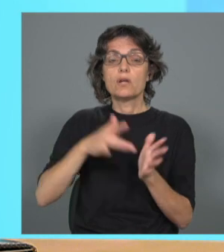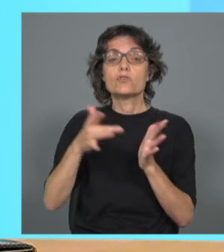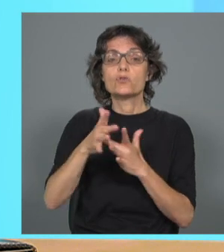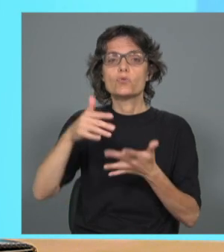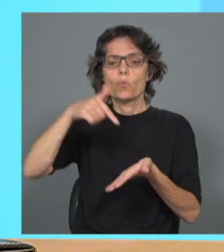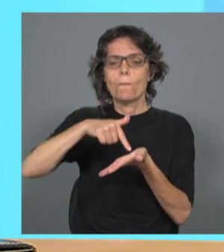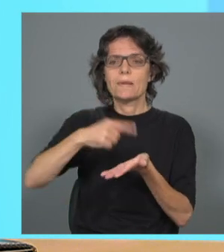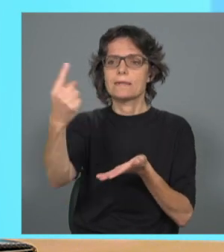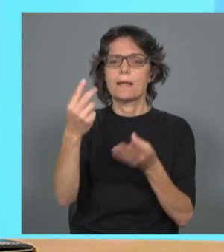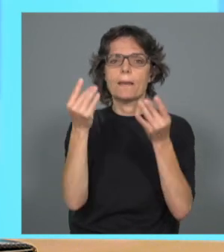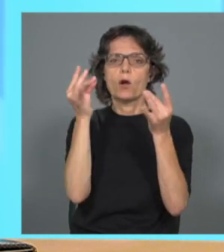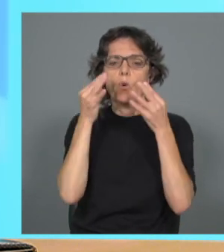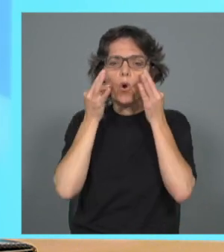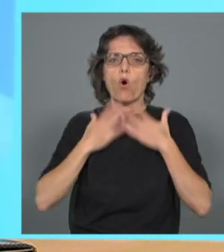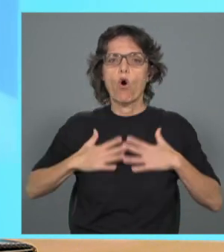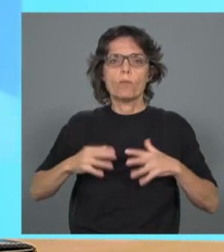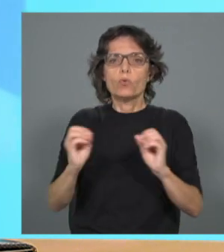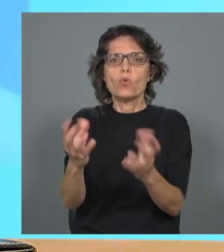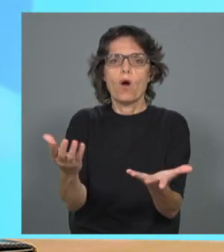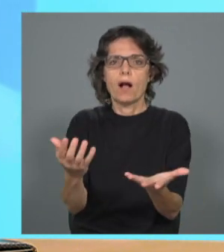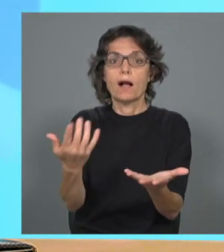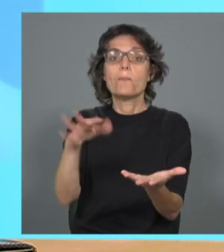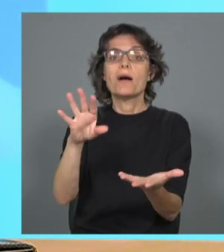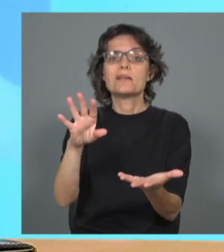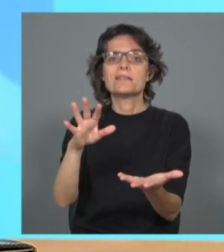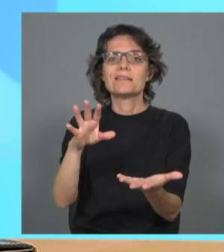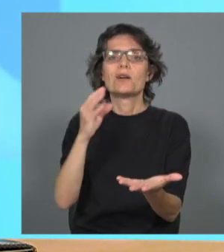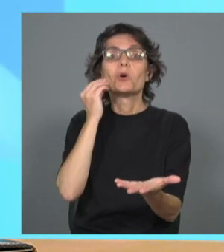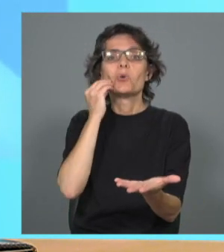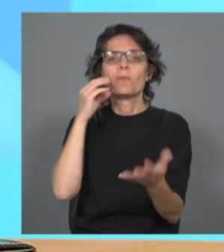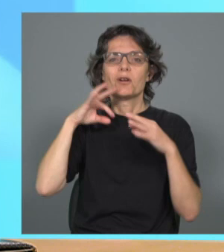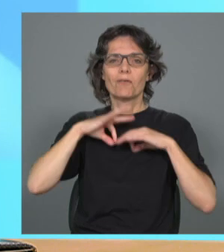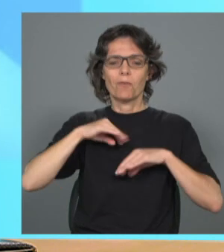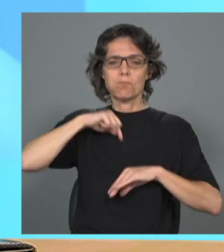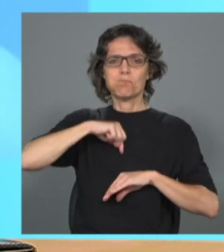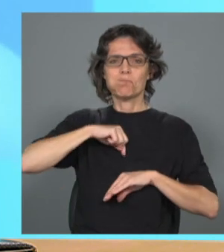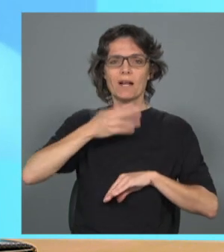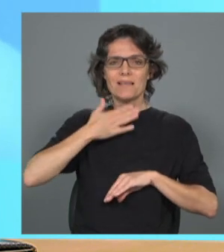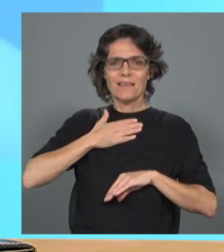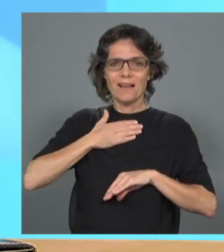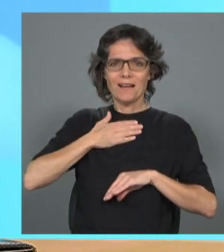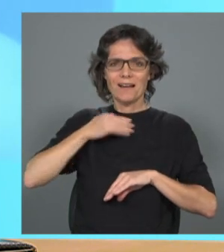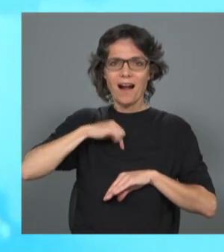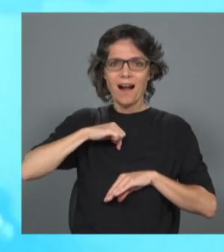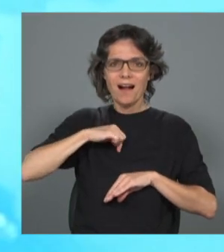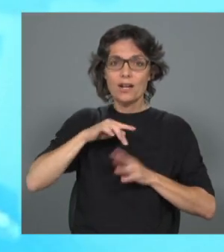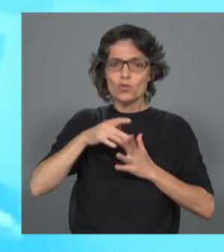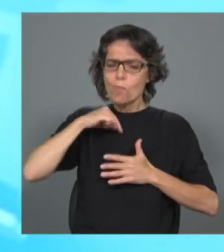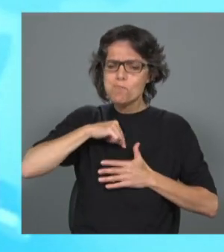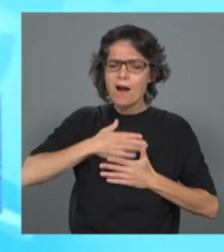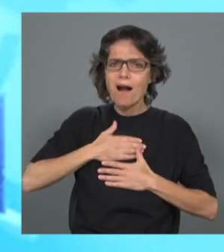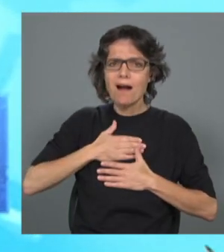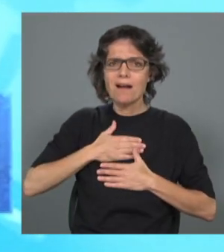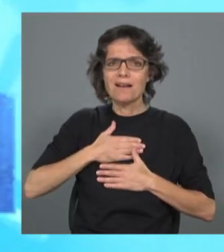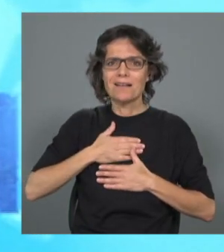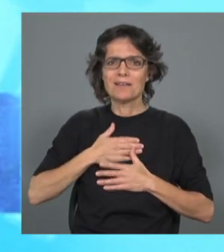Jesus, não é? Mas temos esta presença que nos vem através da ação do Espírito, precisamente. E podemos afirmar também que,